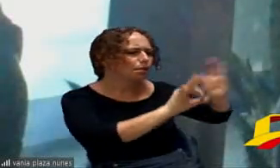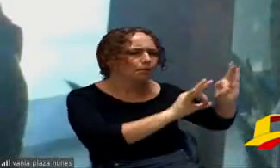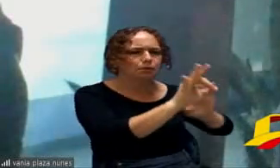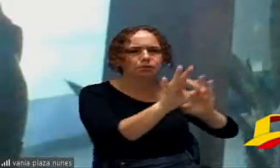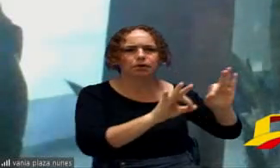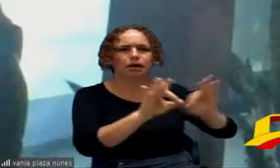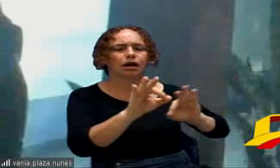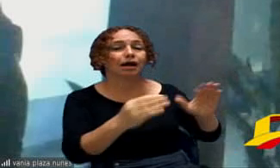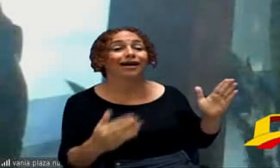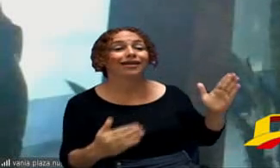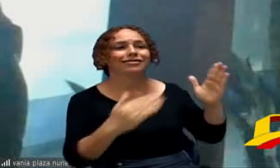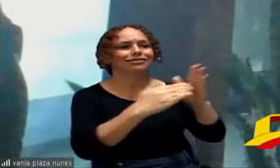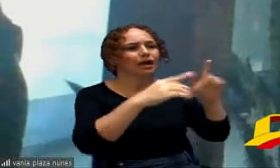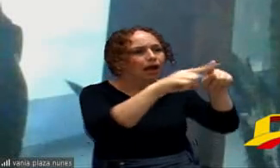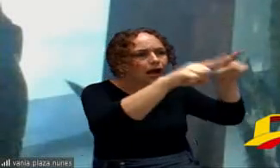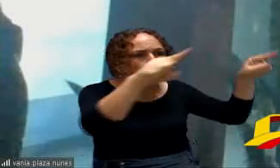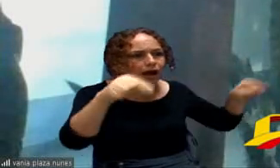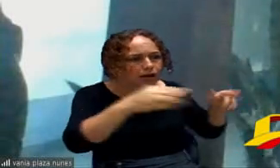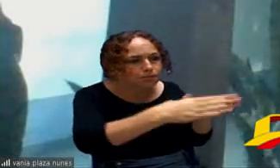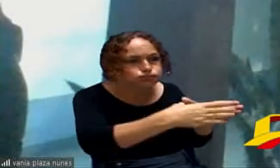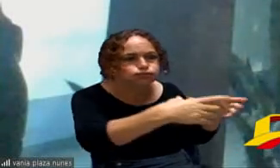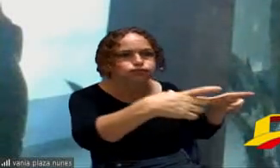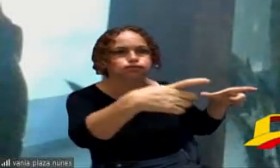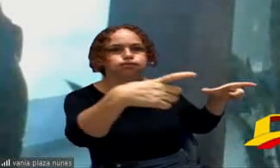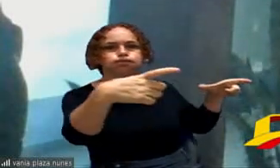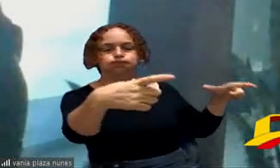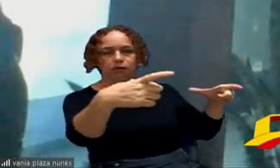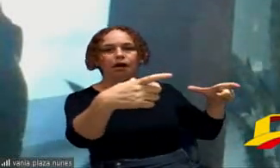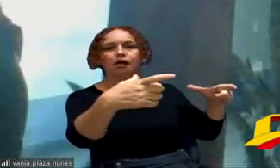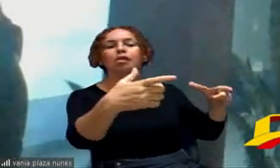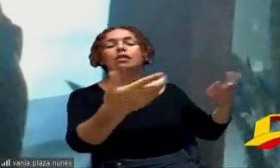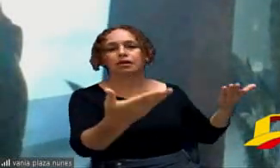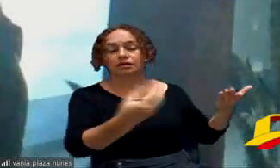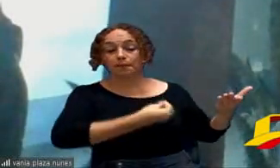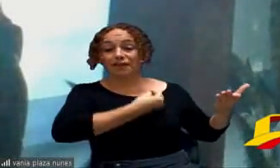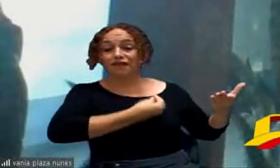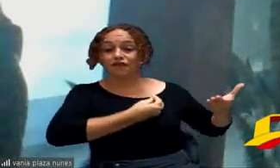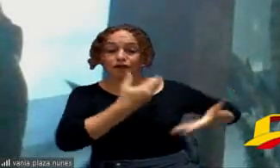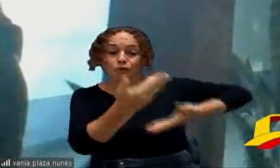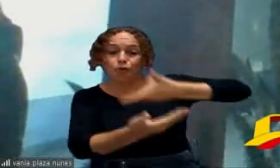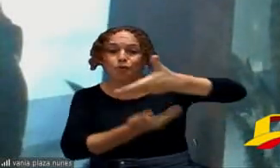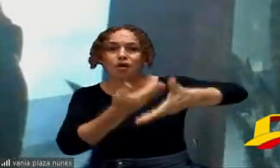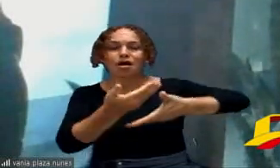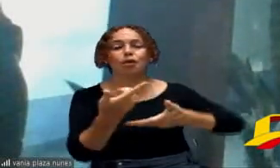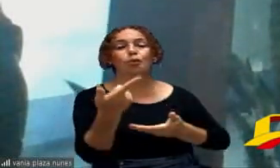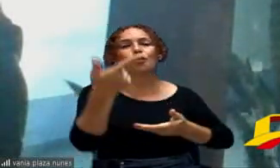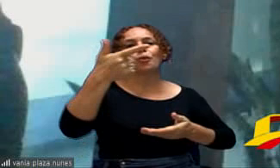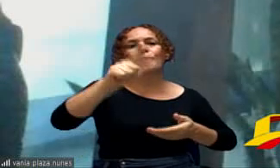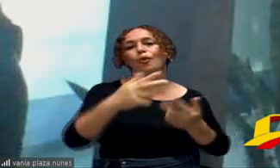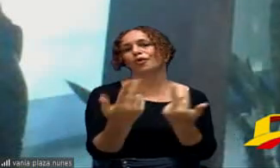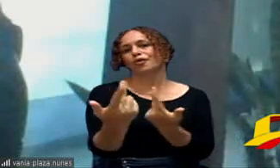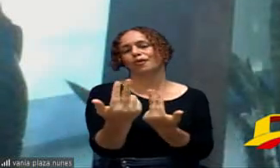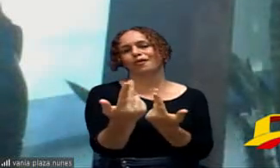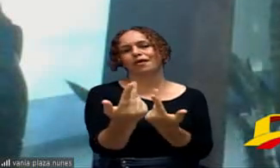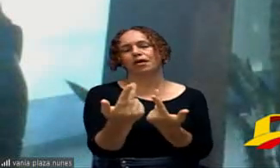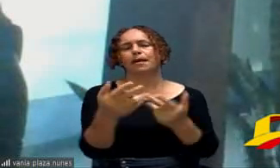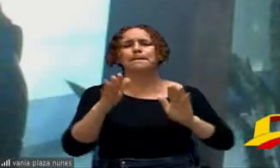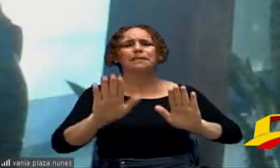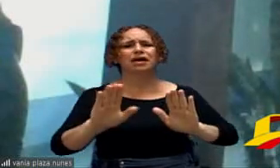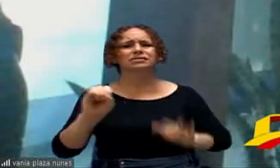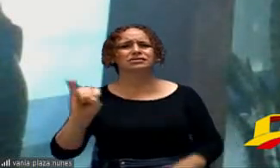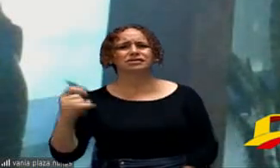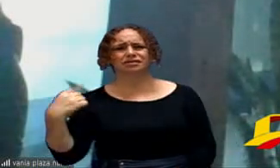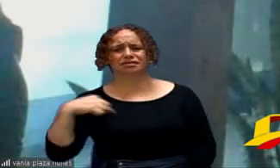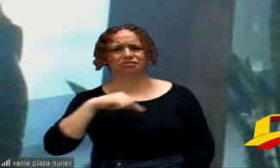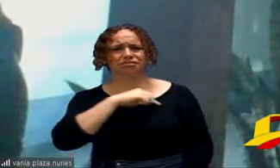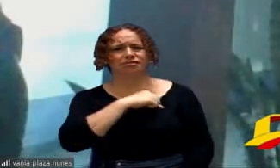conviver com outros indivíduos da mesma espécie. Se a gente se colocasse nesse momento no lugar dele, será que era melhor a gente